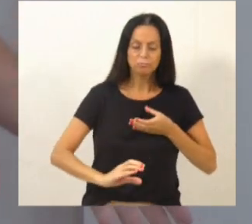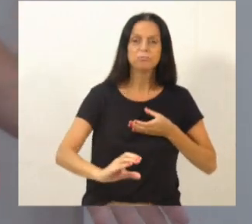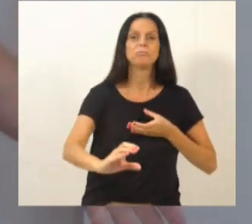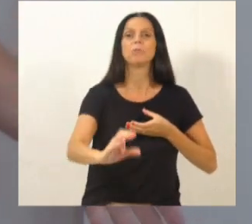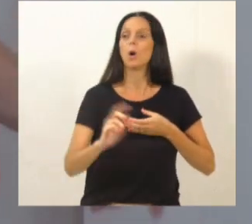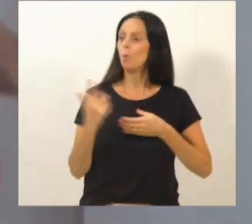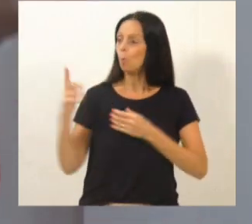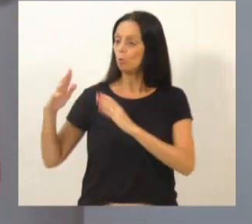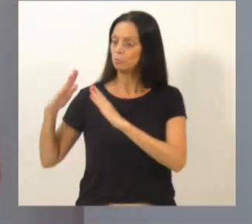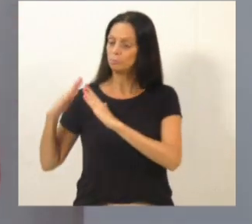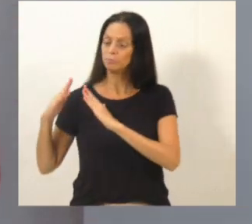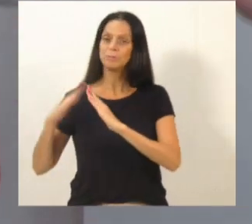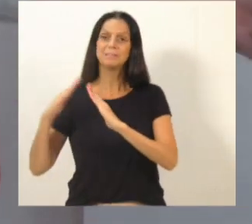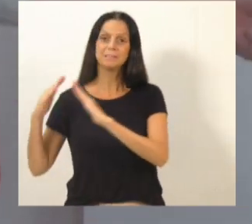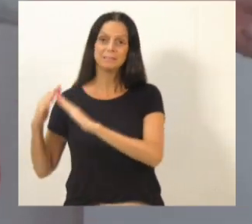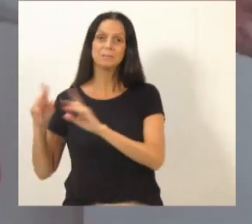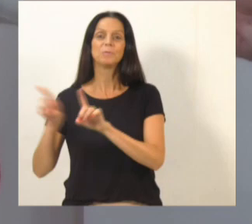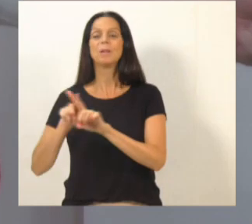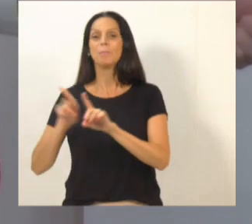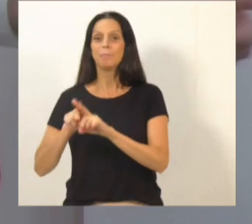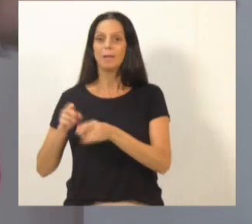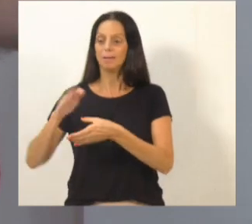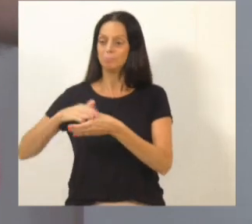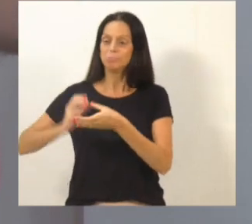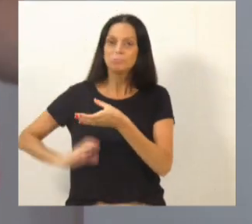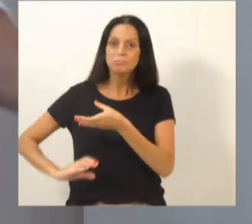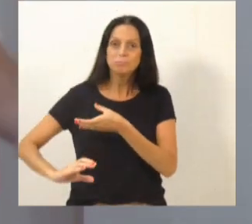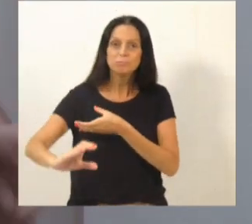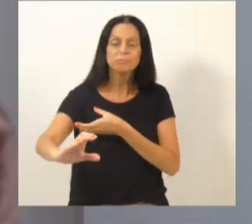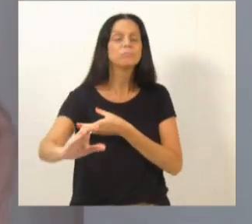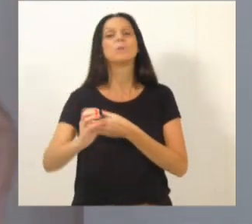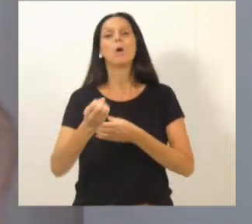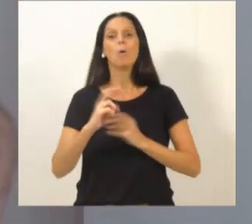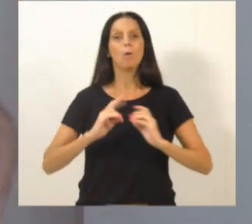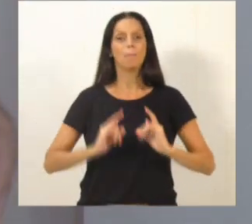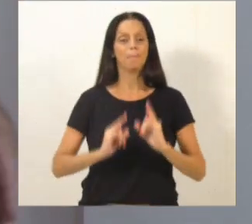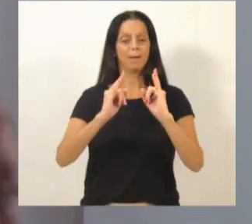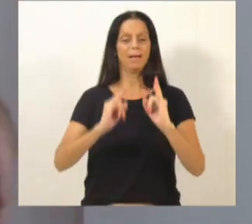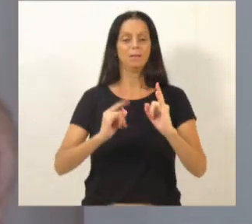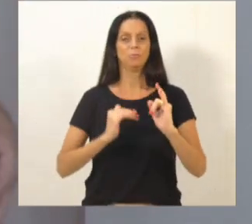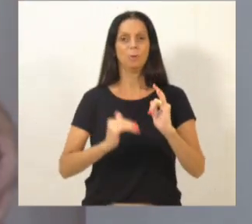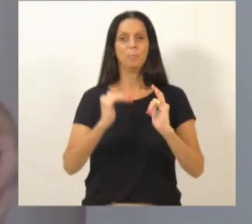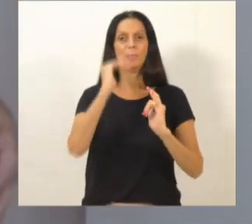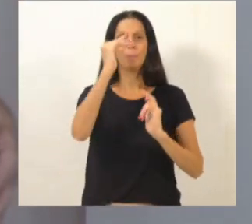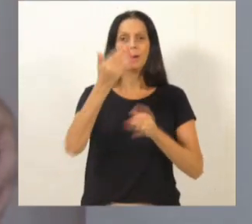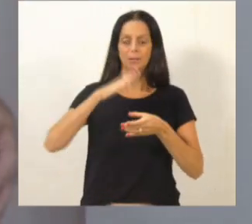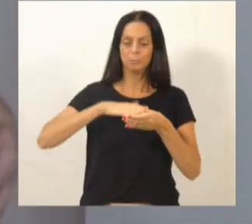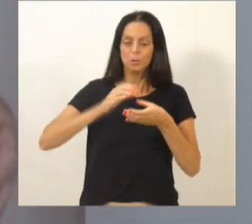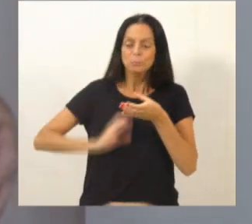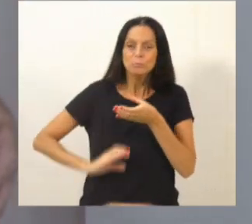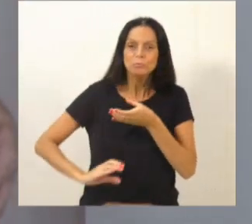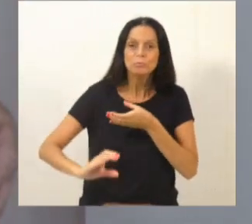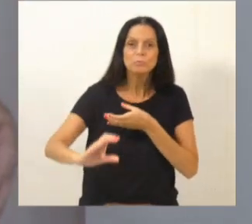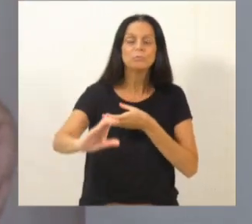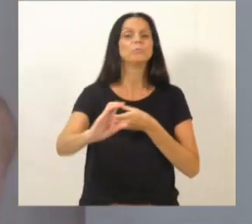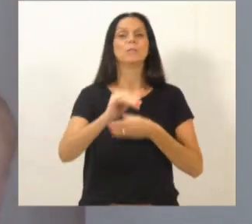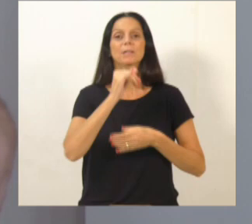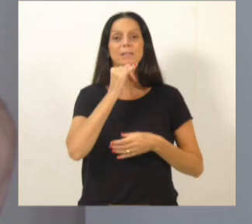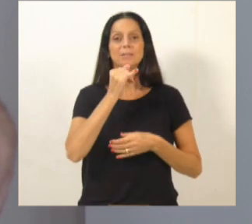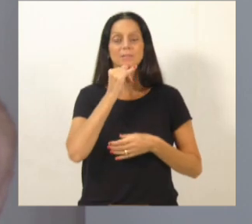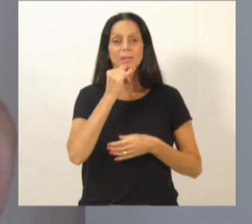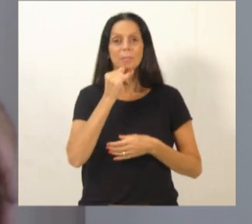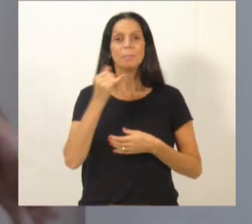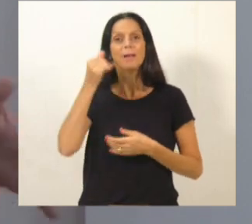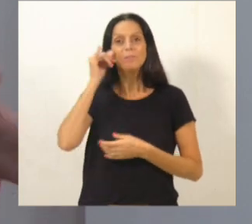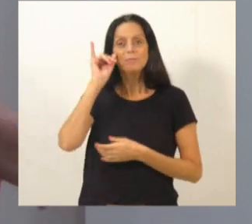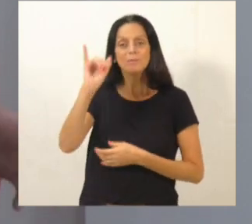do vizinho de baixo para ser coletado na rua de trás, sem para que esse cara para que esse cara precise colocar uma bomba,